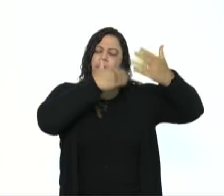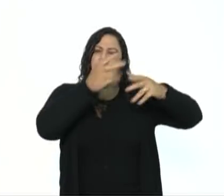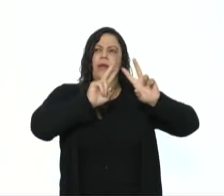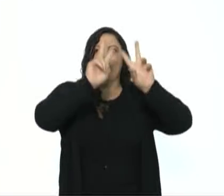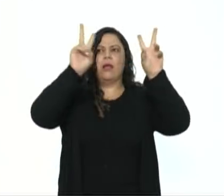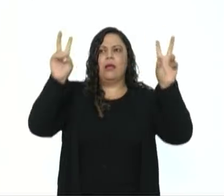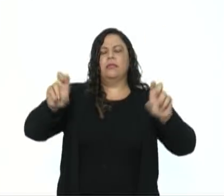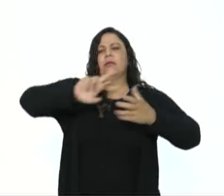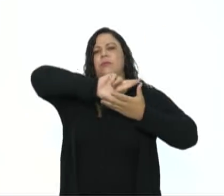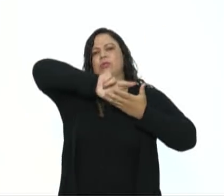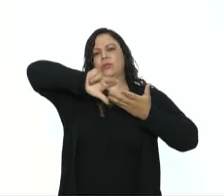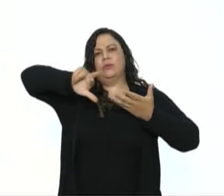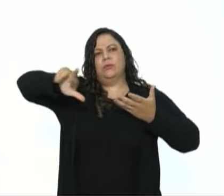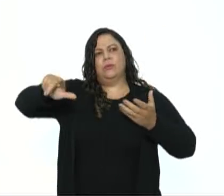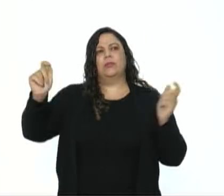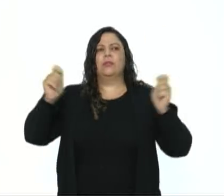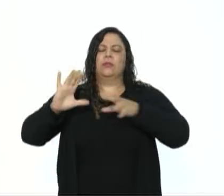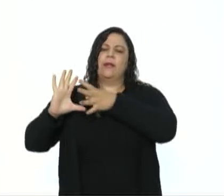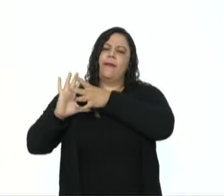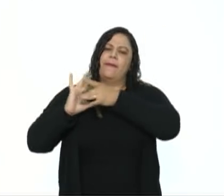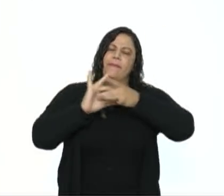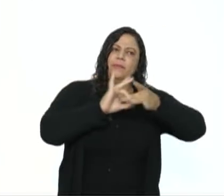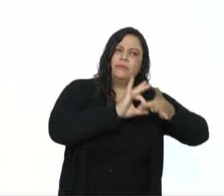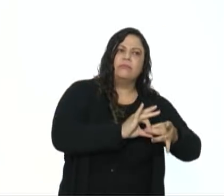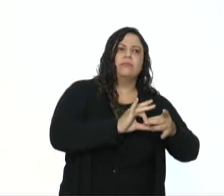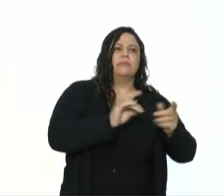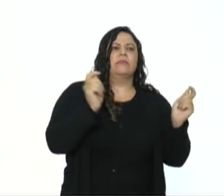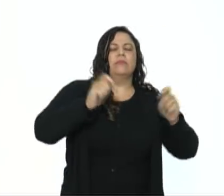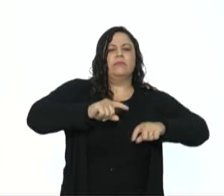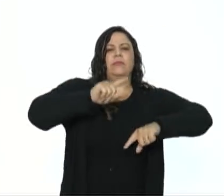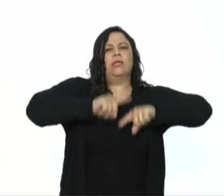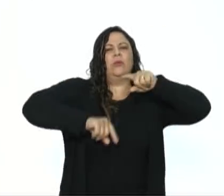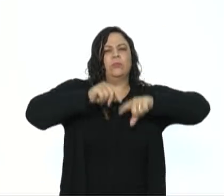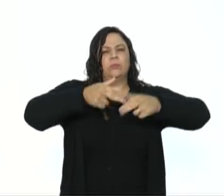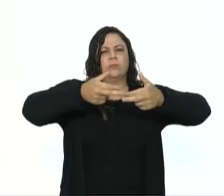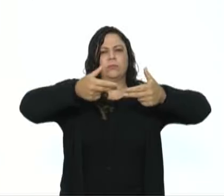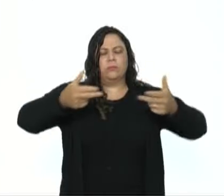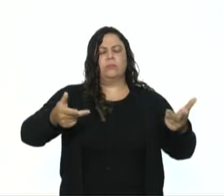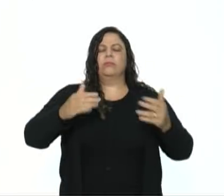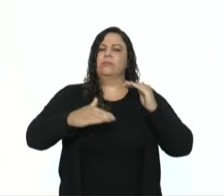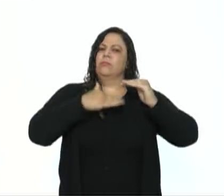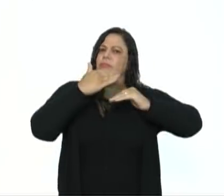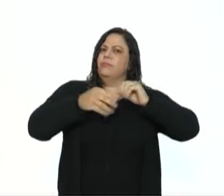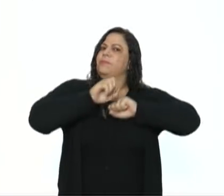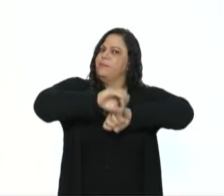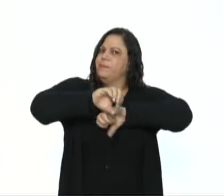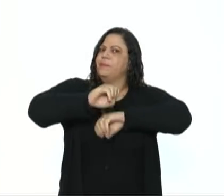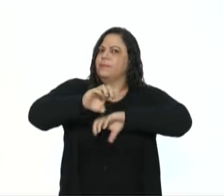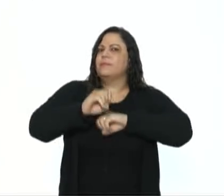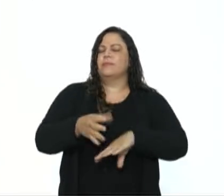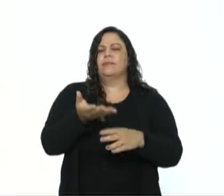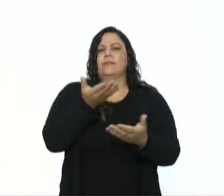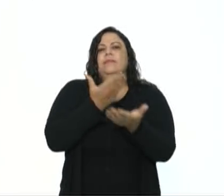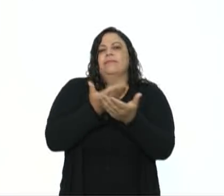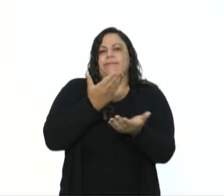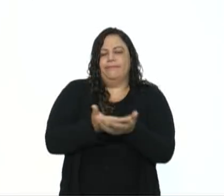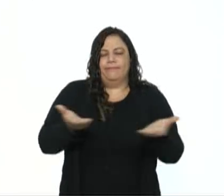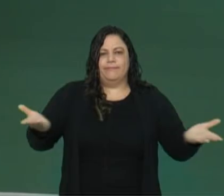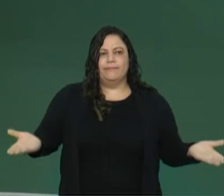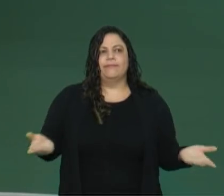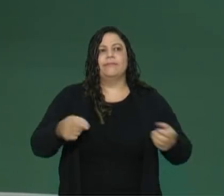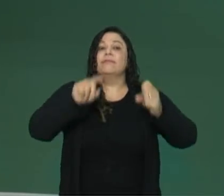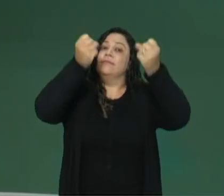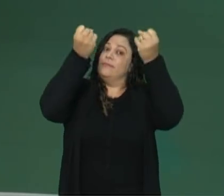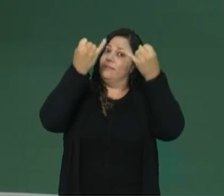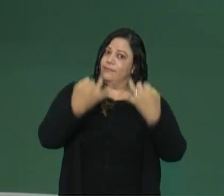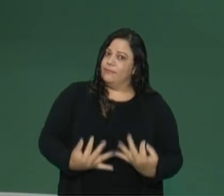componentes, desde que alinhados aos objetos que estão desenvolvendo em suas aulas. Explica. Quem está explicando